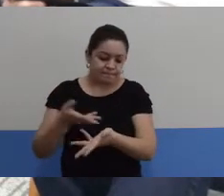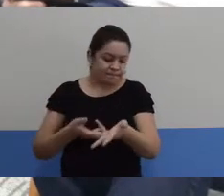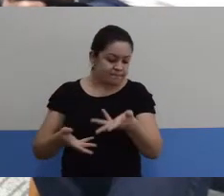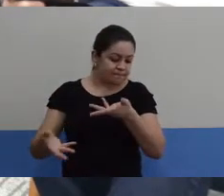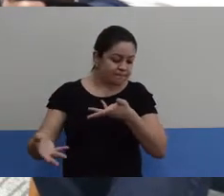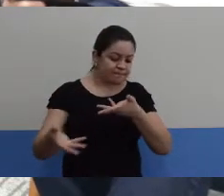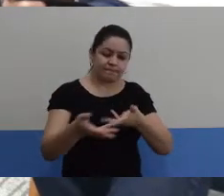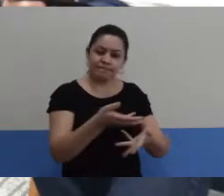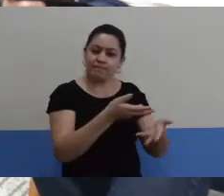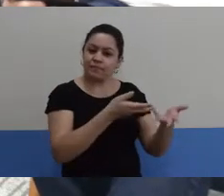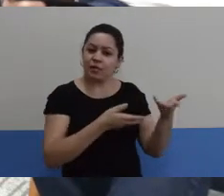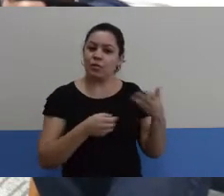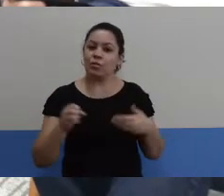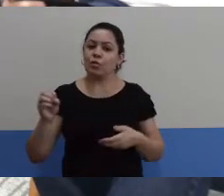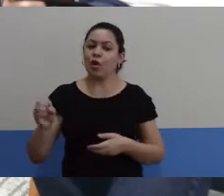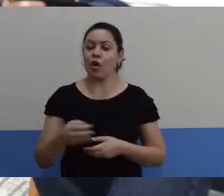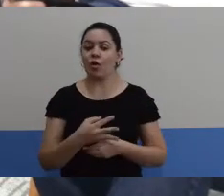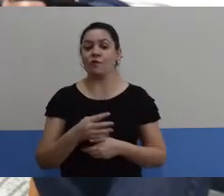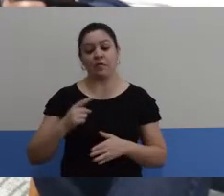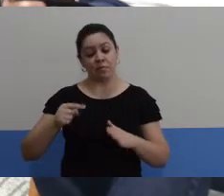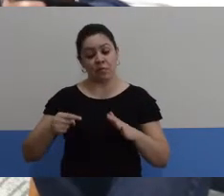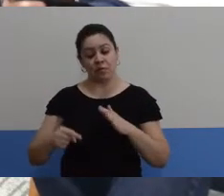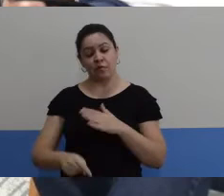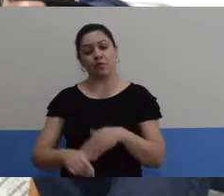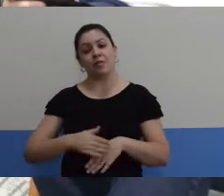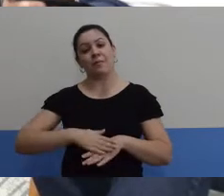e aprender uns com os outros,